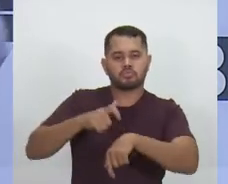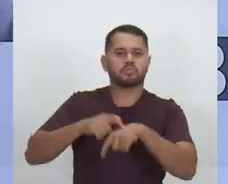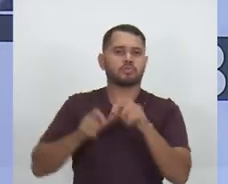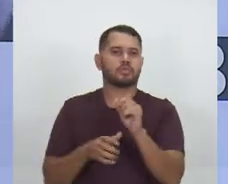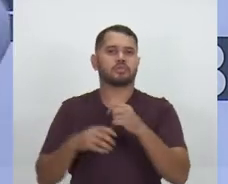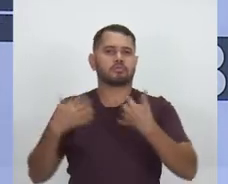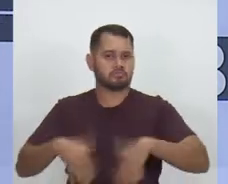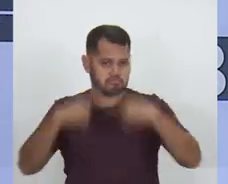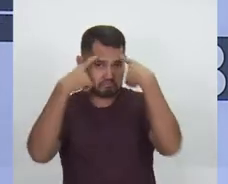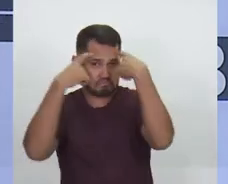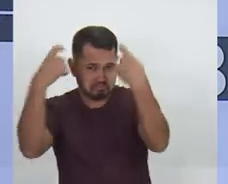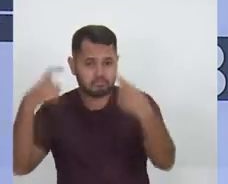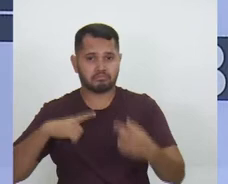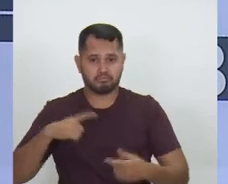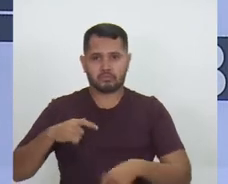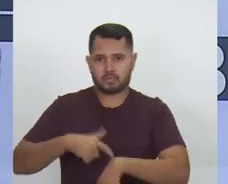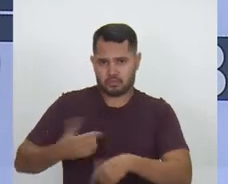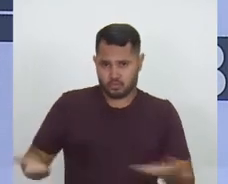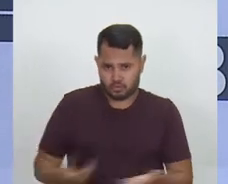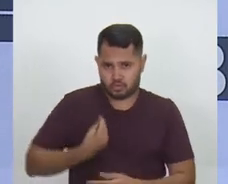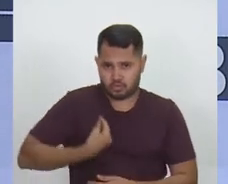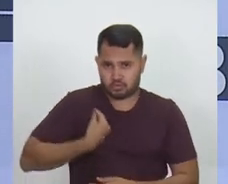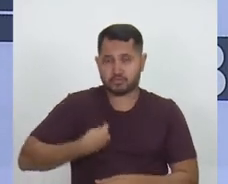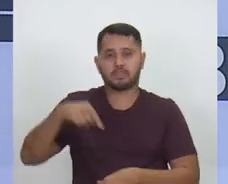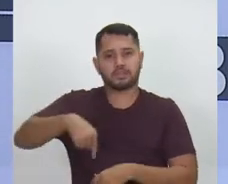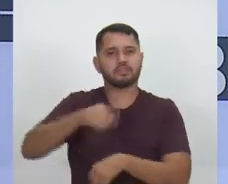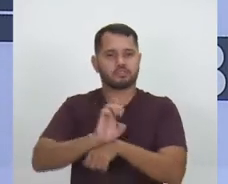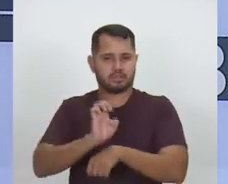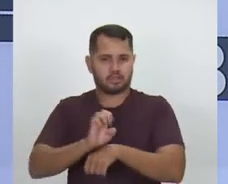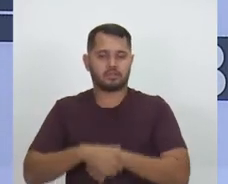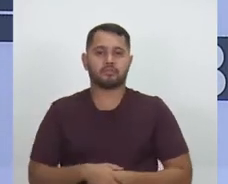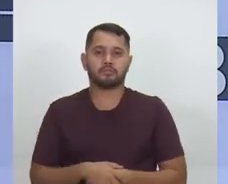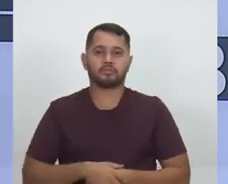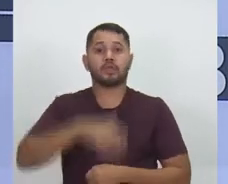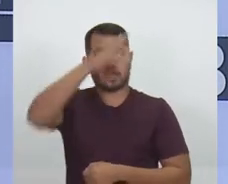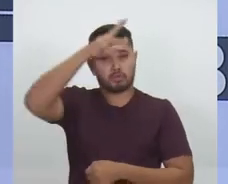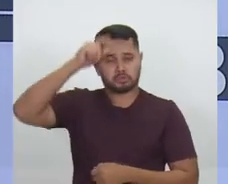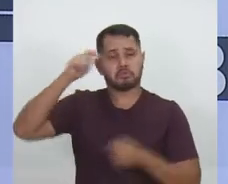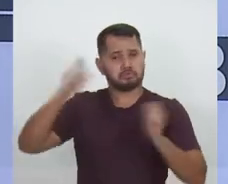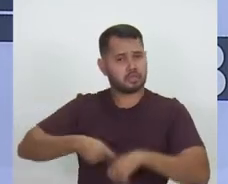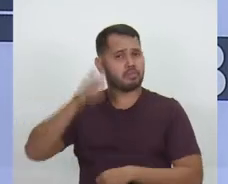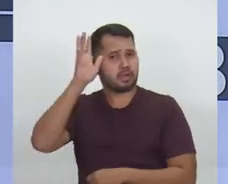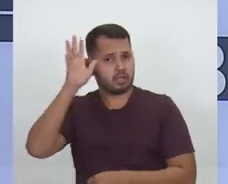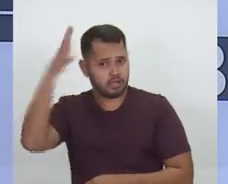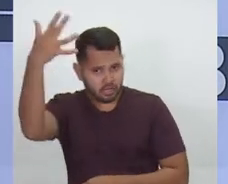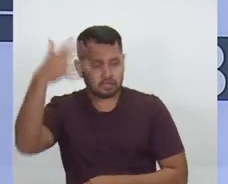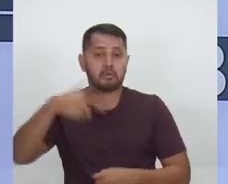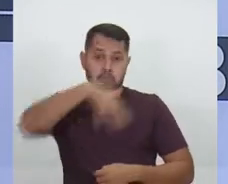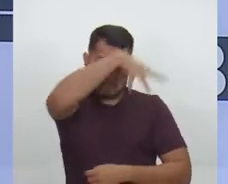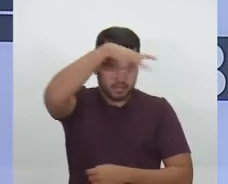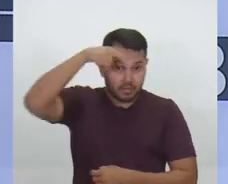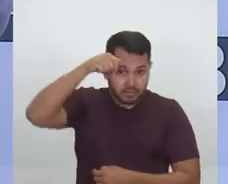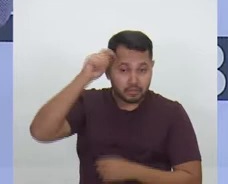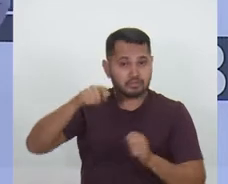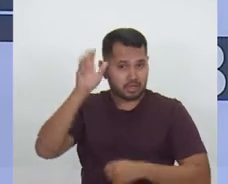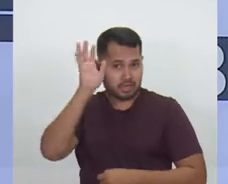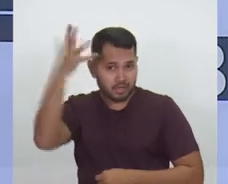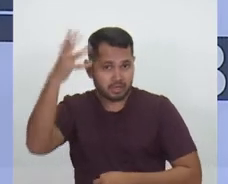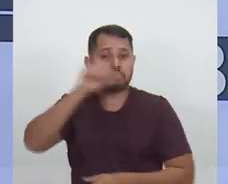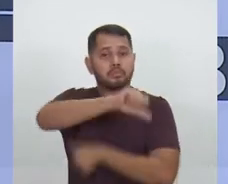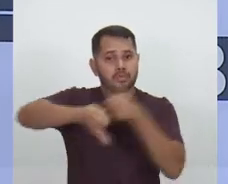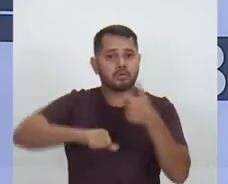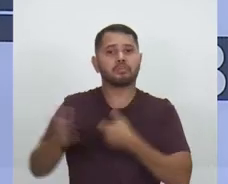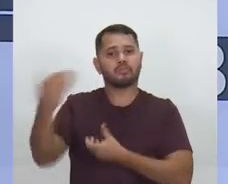na verdade que nós estamos vivendo hoje no estado do amazonas o amazonas tem jeito manaus tem jeito pra mudar e resolver